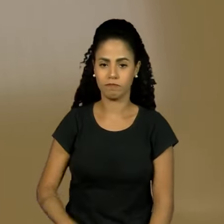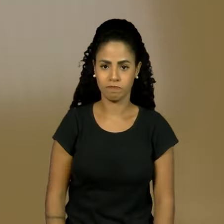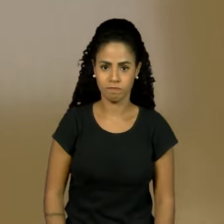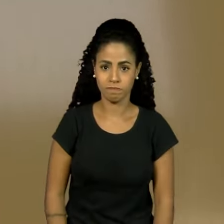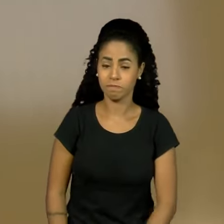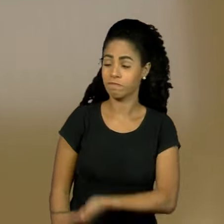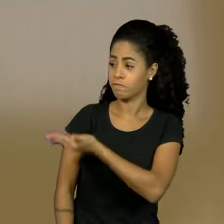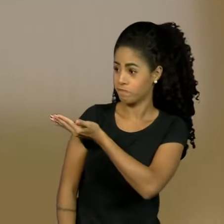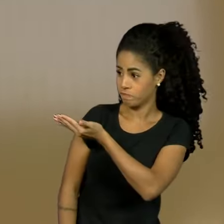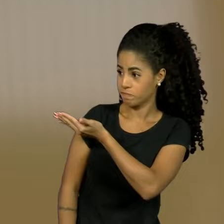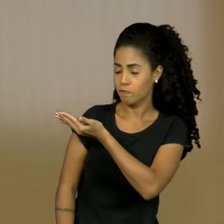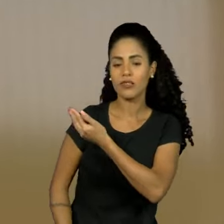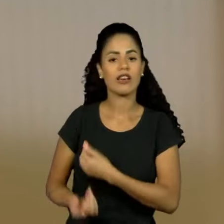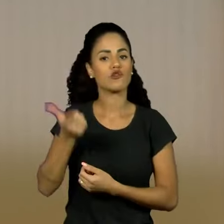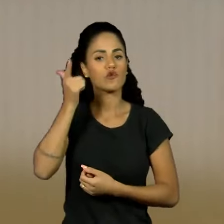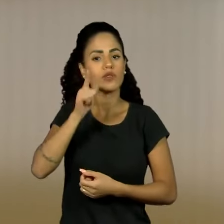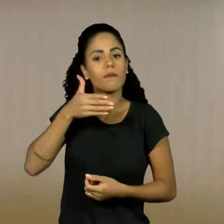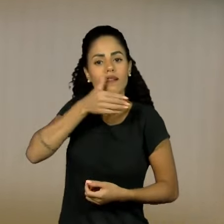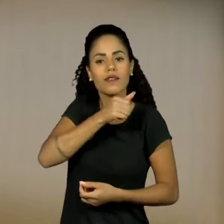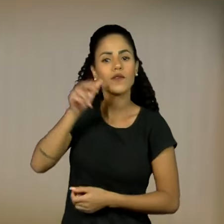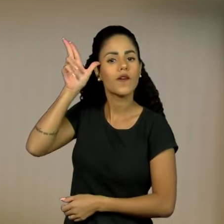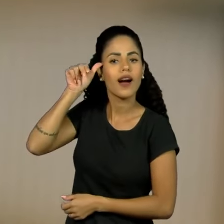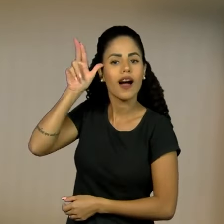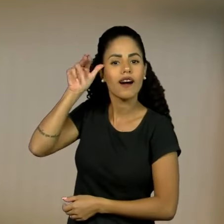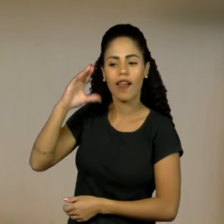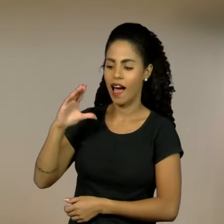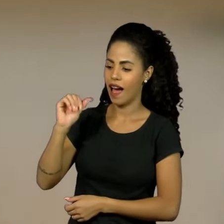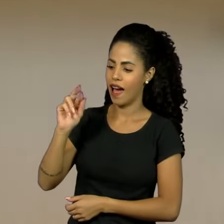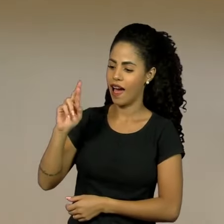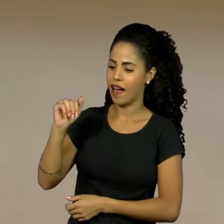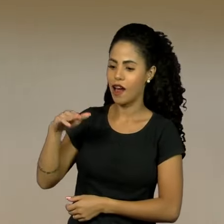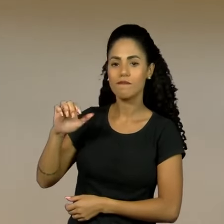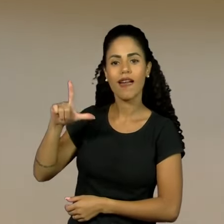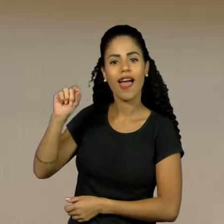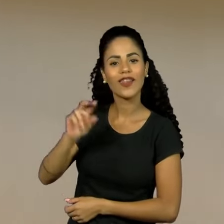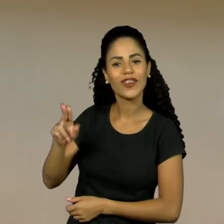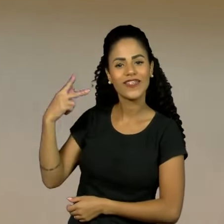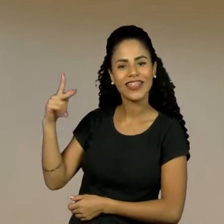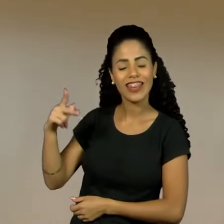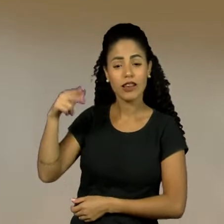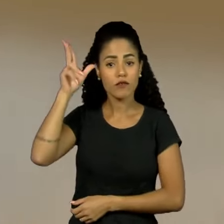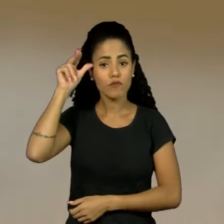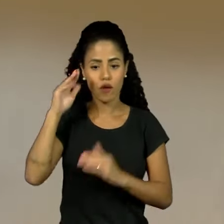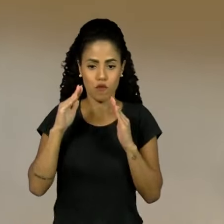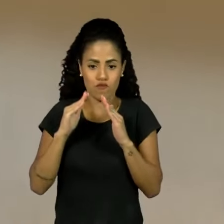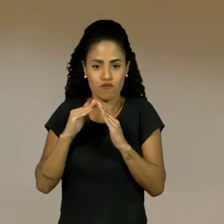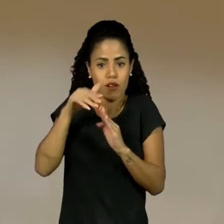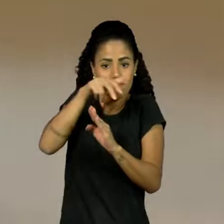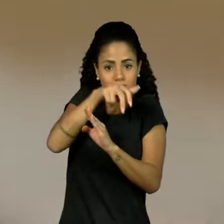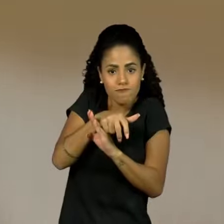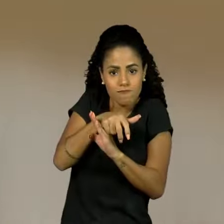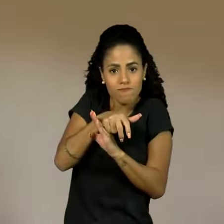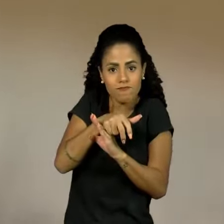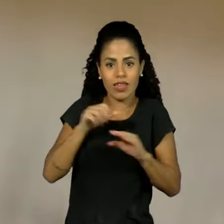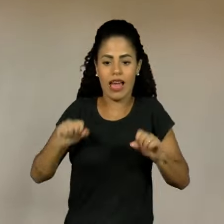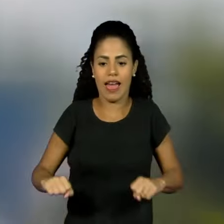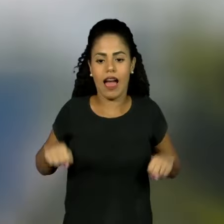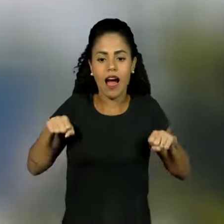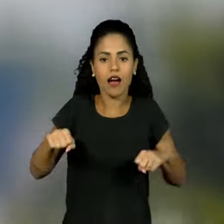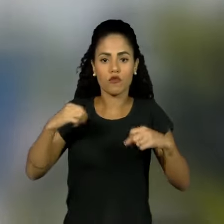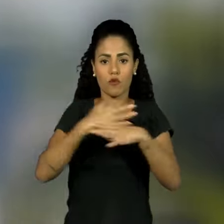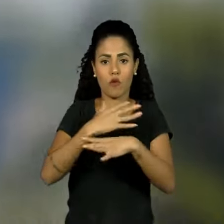O salvamento dramático do cavalo apelidado de Caramelo, que estava ilhado em um telhado na cidade de Canoas,